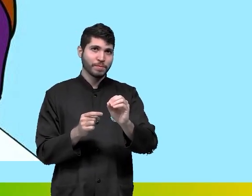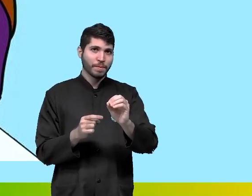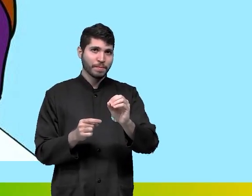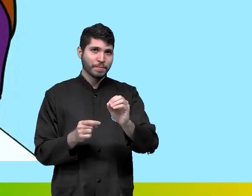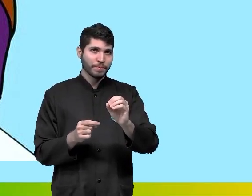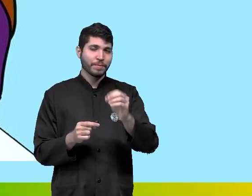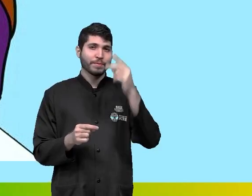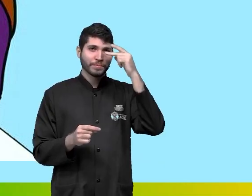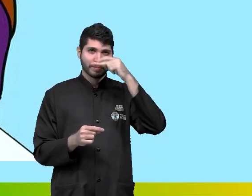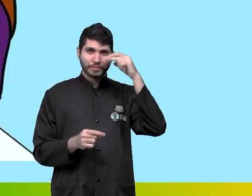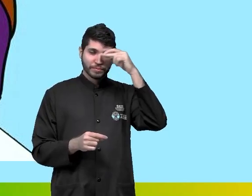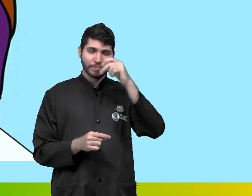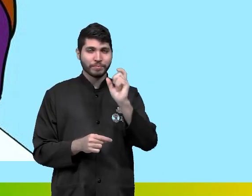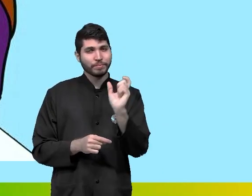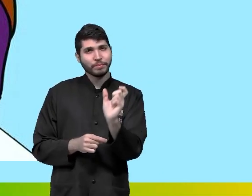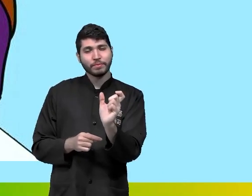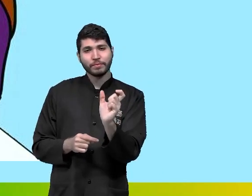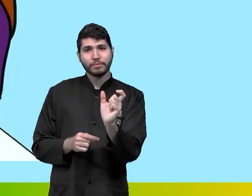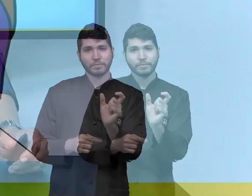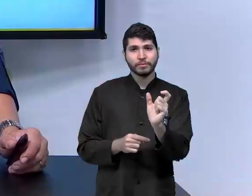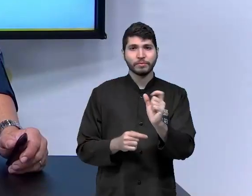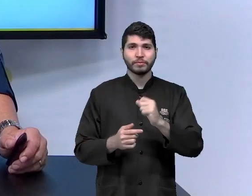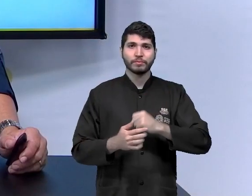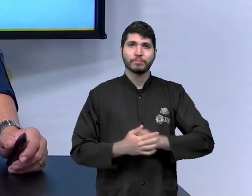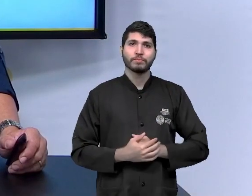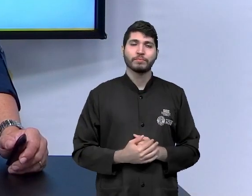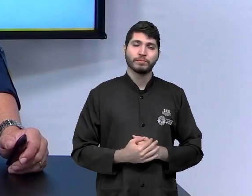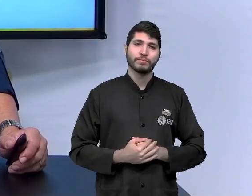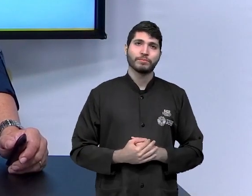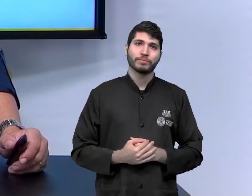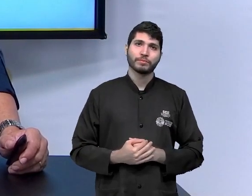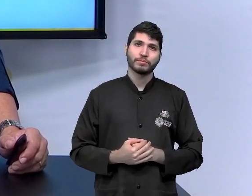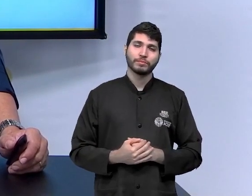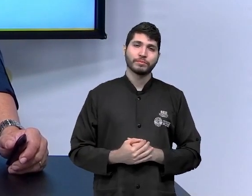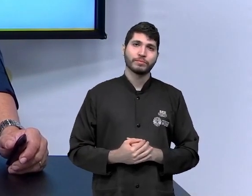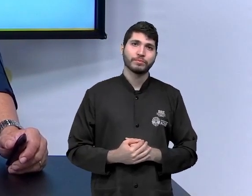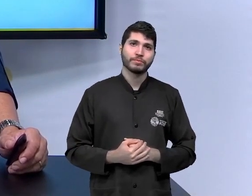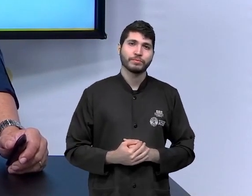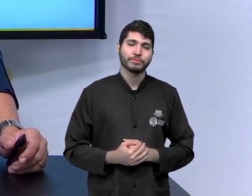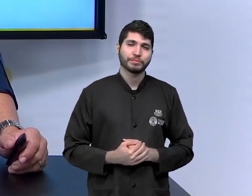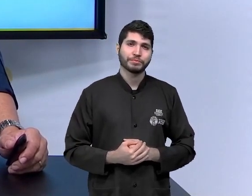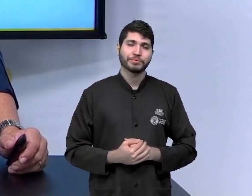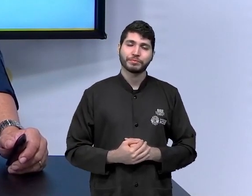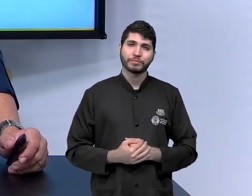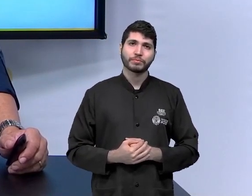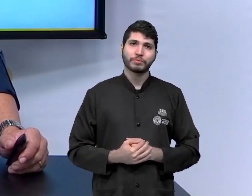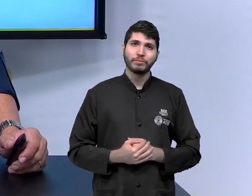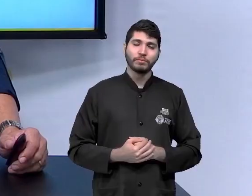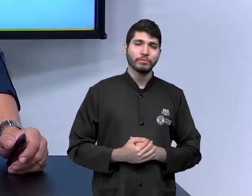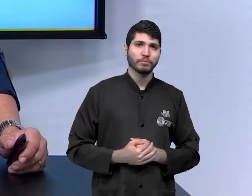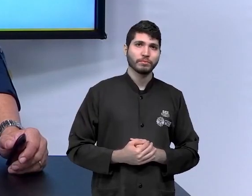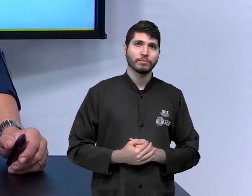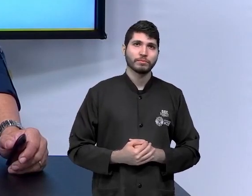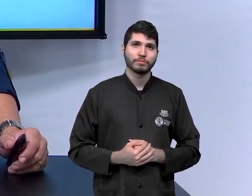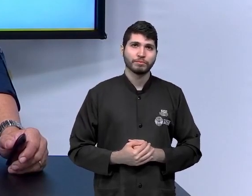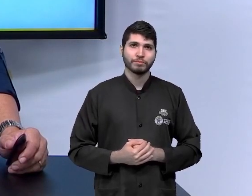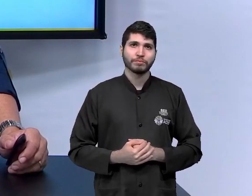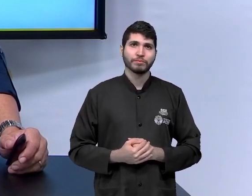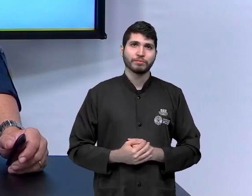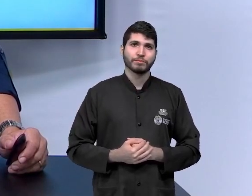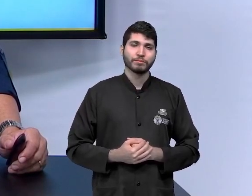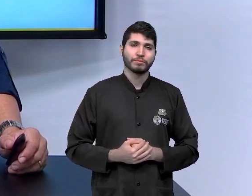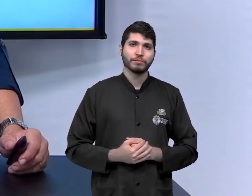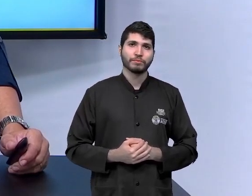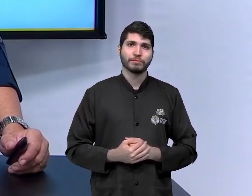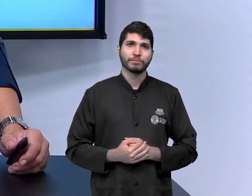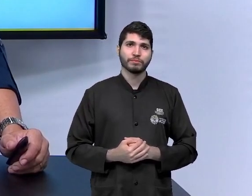falo eu não posso. É um verbo irregular. Aí, não posso, aí é a mesma coisa. Vou também cambiar o O por